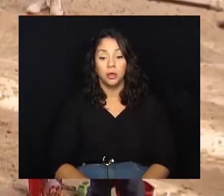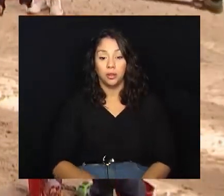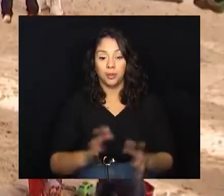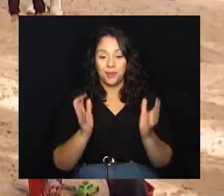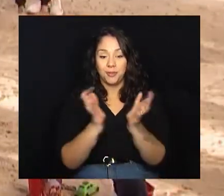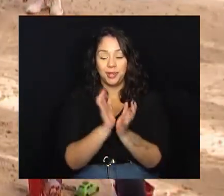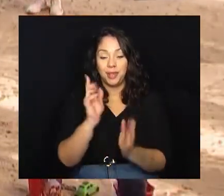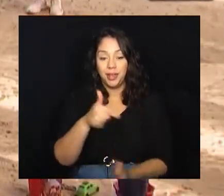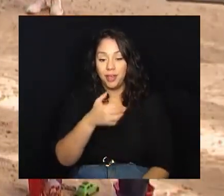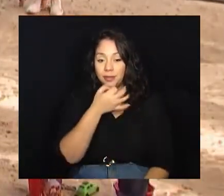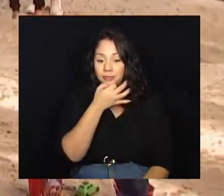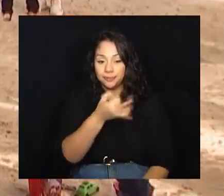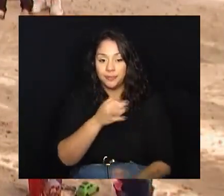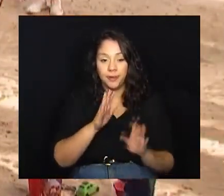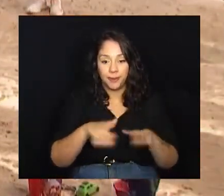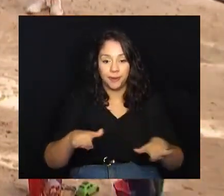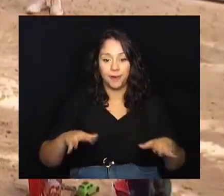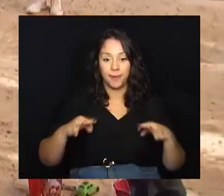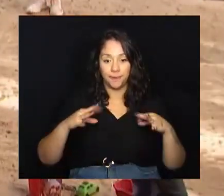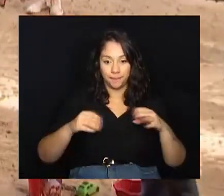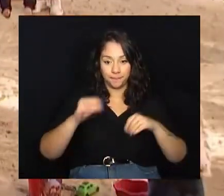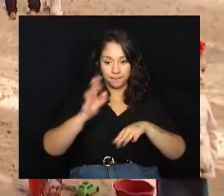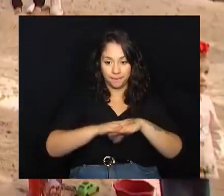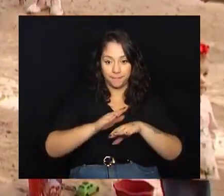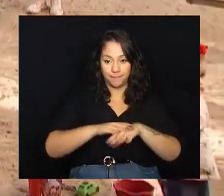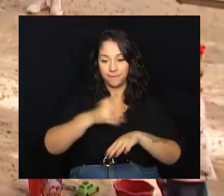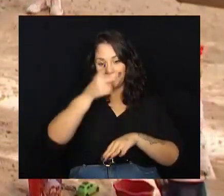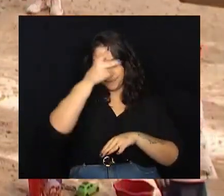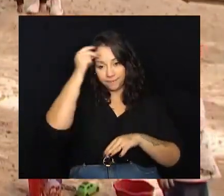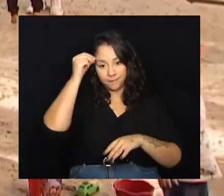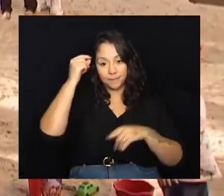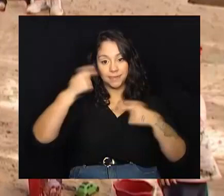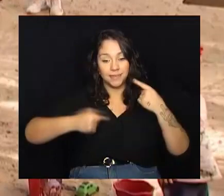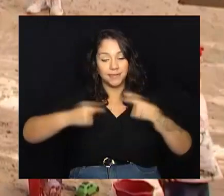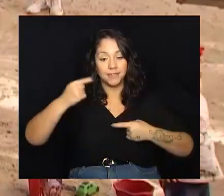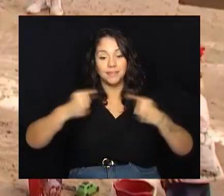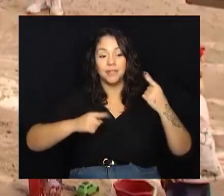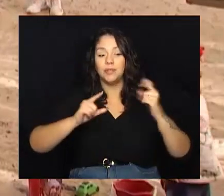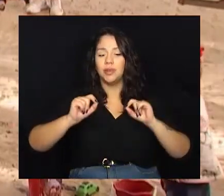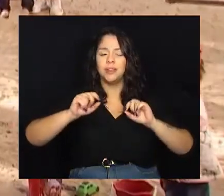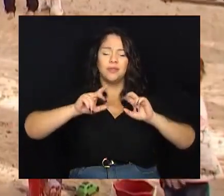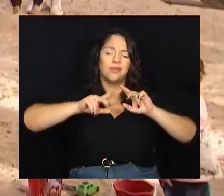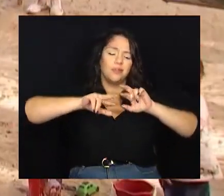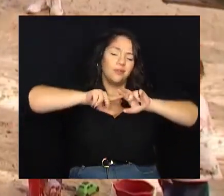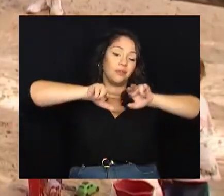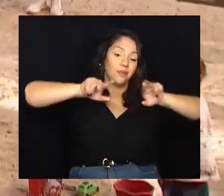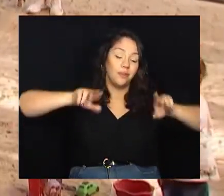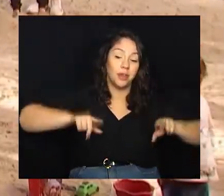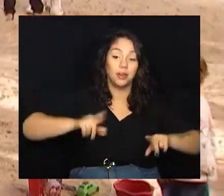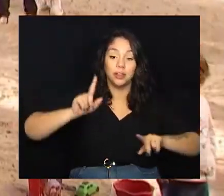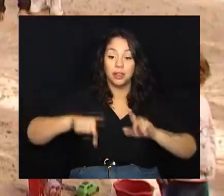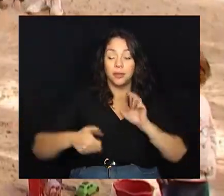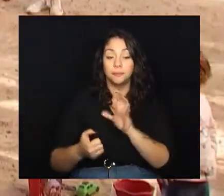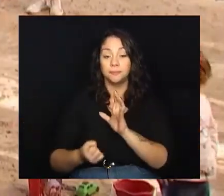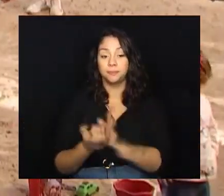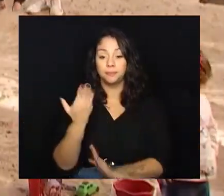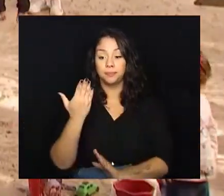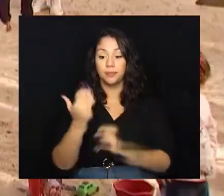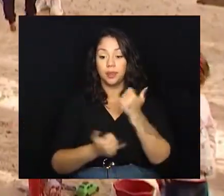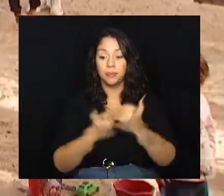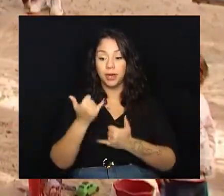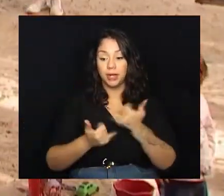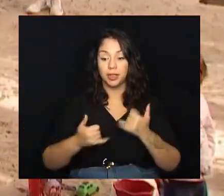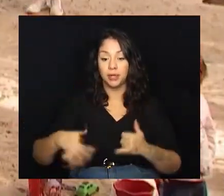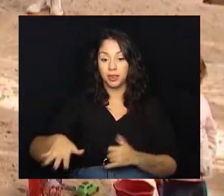em todas as ações da Prefeitura e os temas debatidos serão diversos desde a instalação de brinquedos em